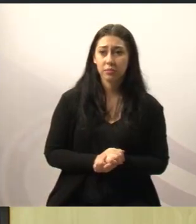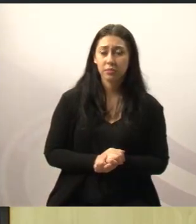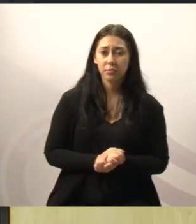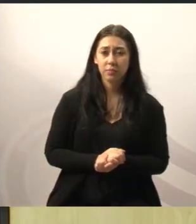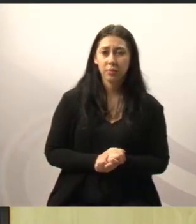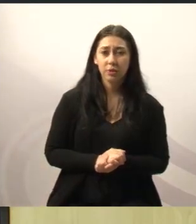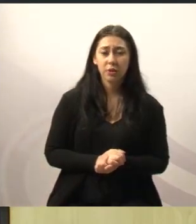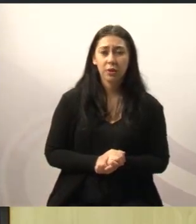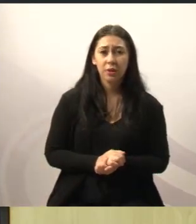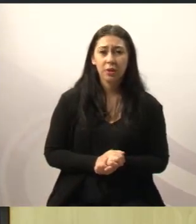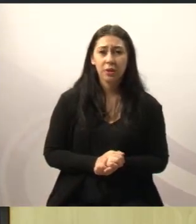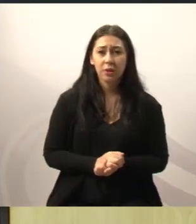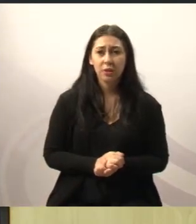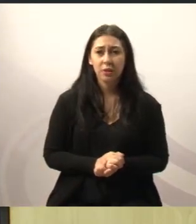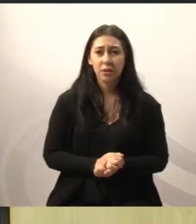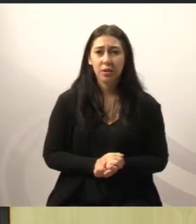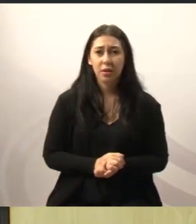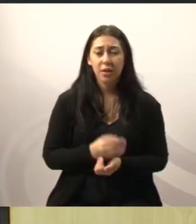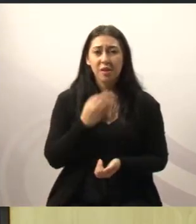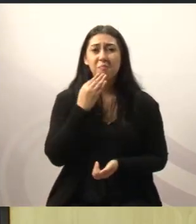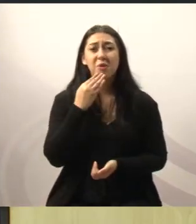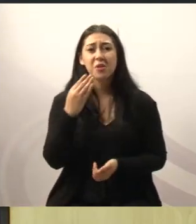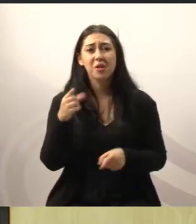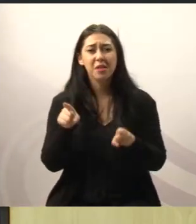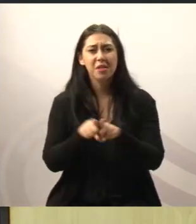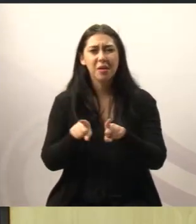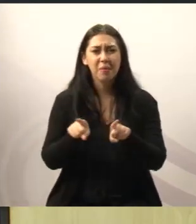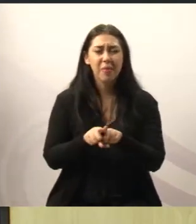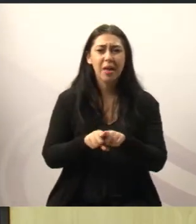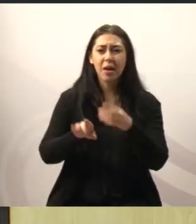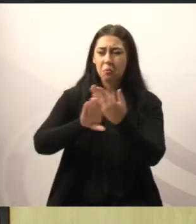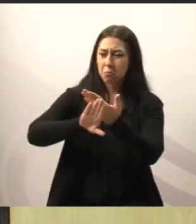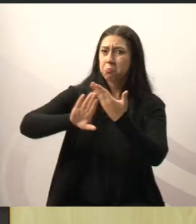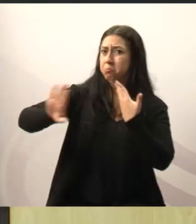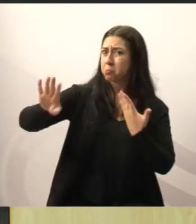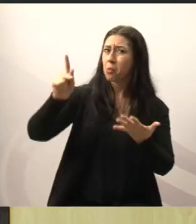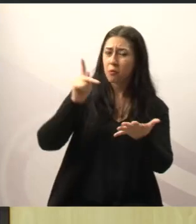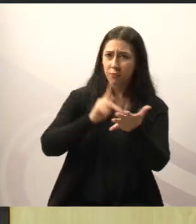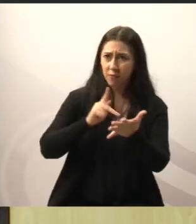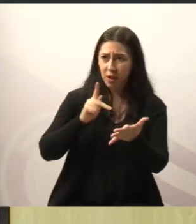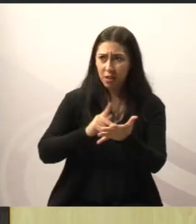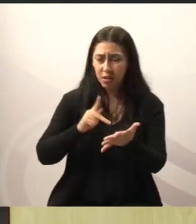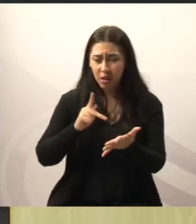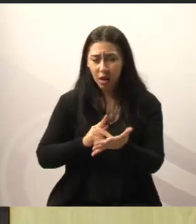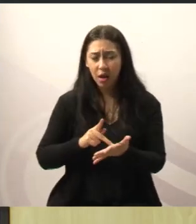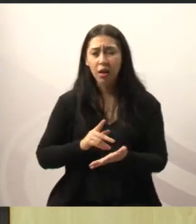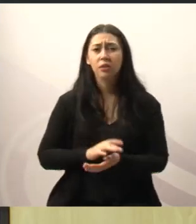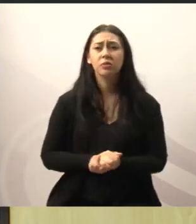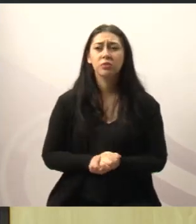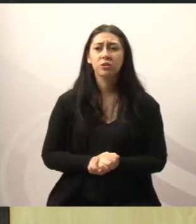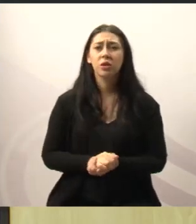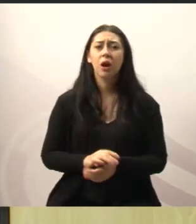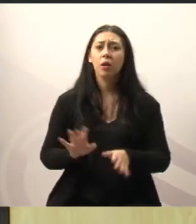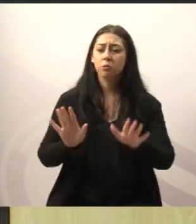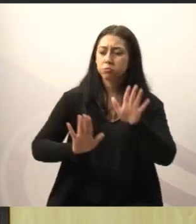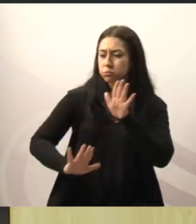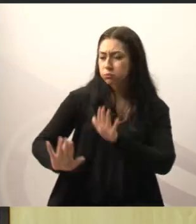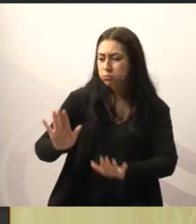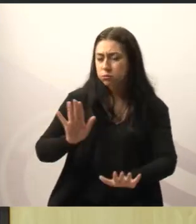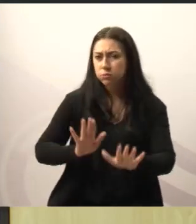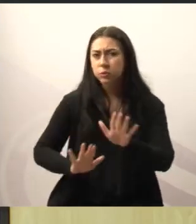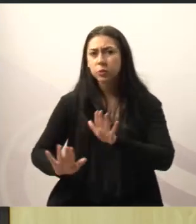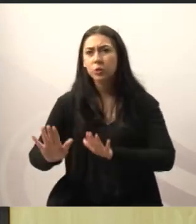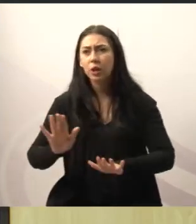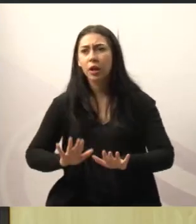fundamentadamente impedimentos para a imediata transição do sistema de distanciamento social, ampliado para distanciamento social controlado,